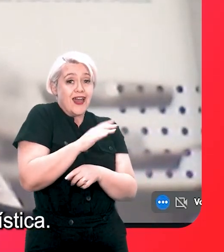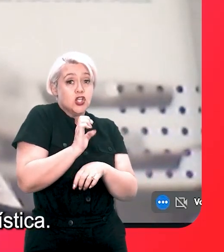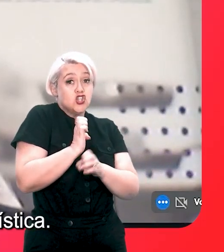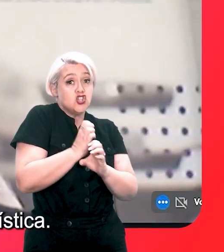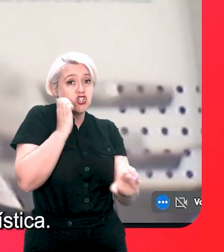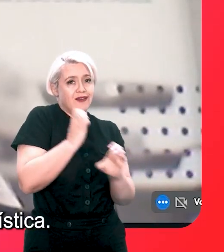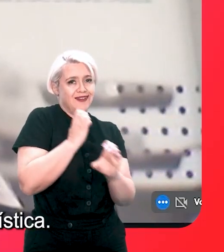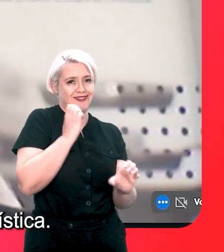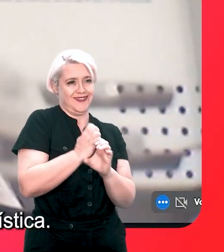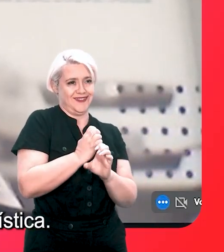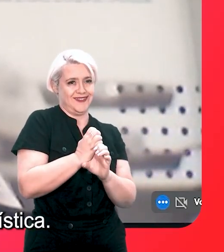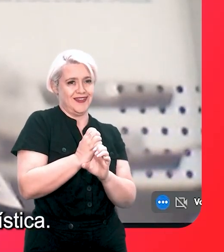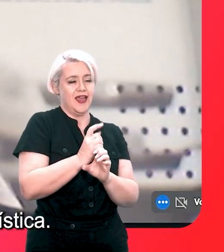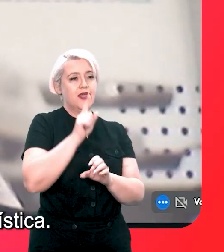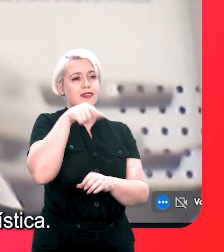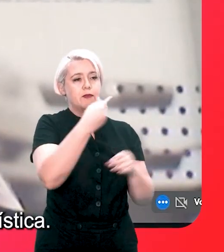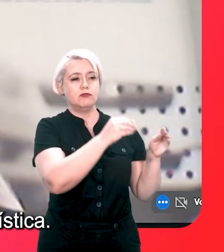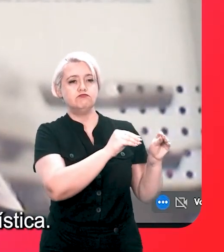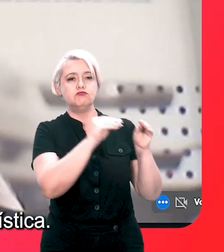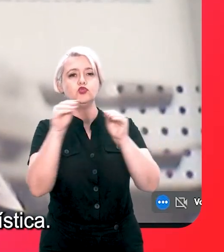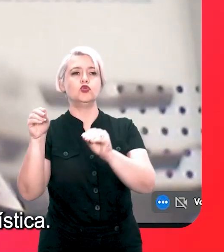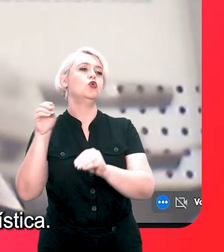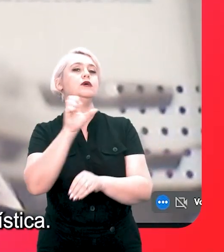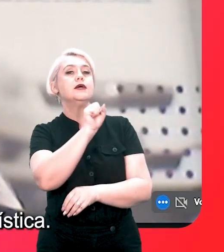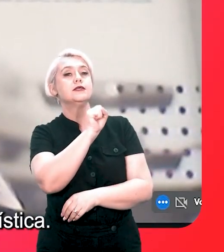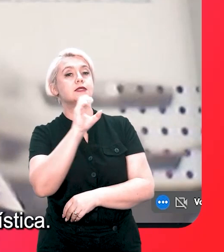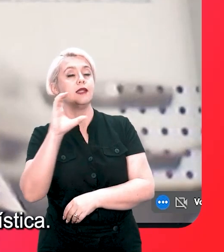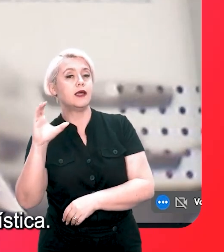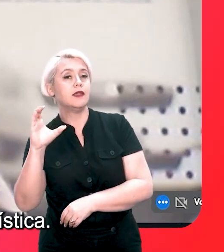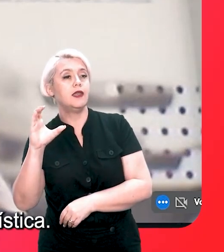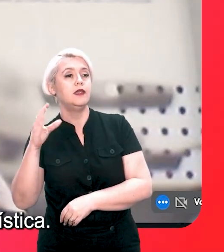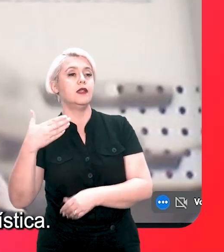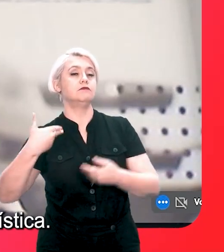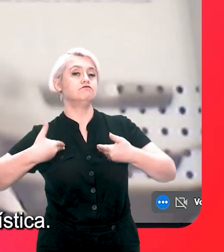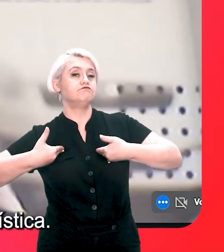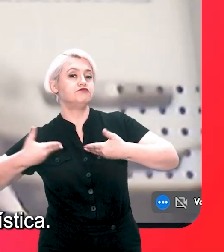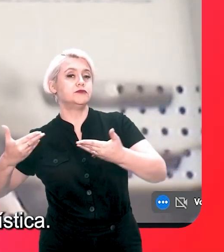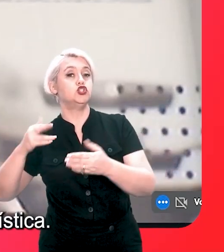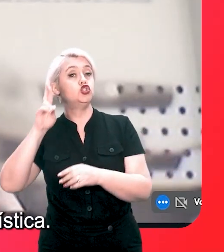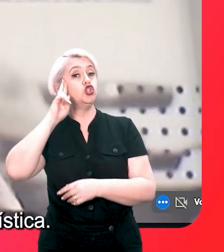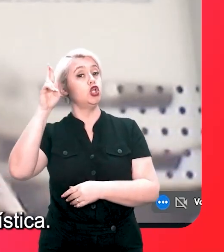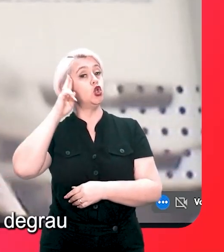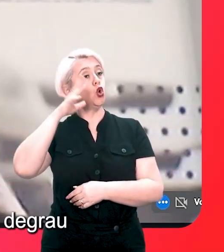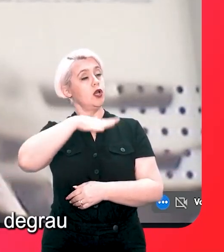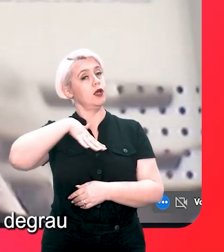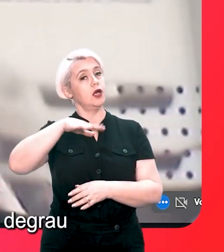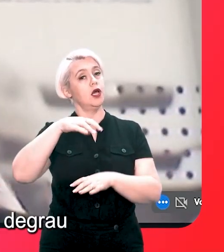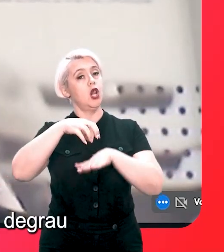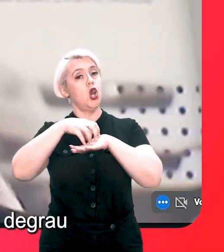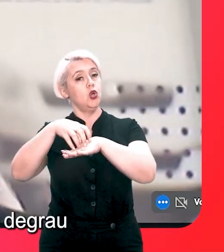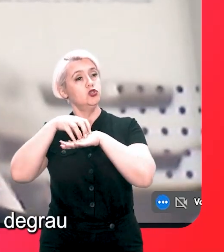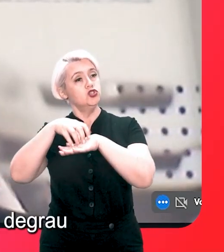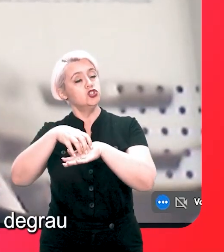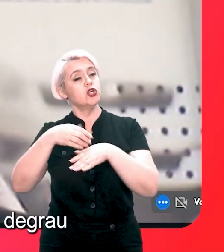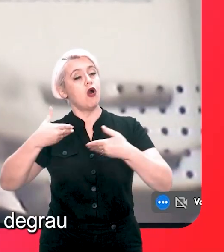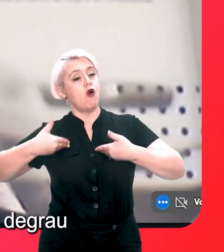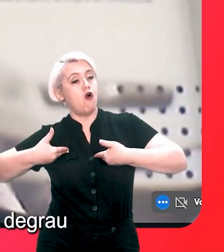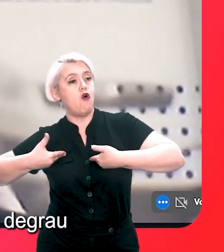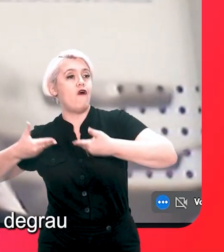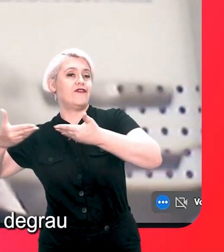E aí um diretor do banco dessa área de logística me